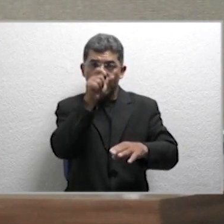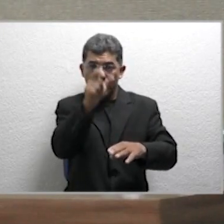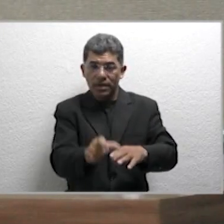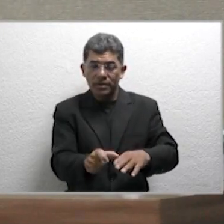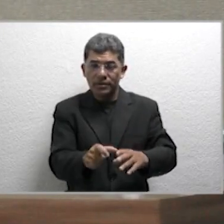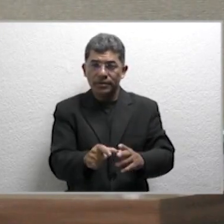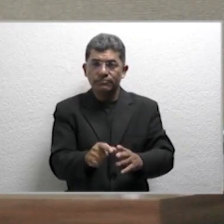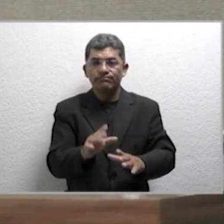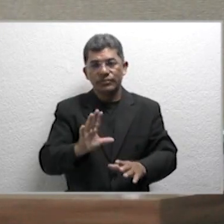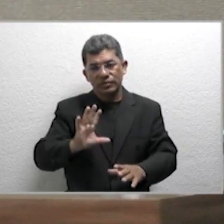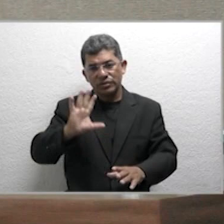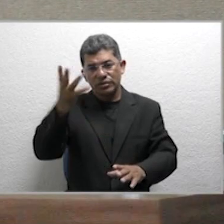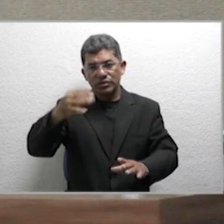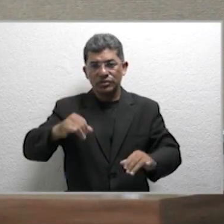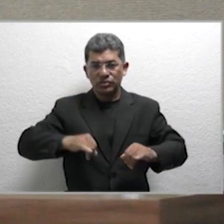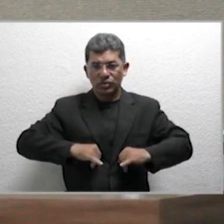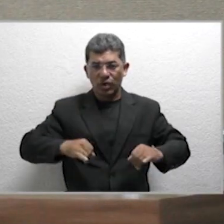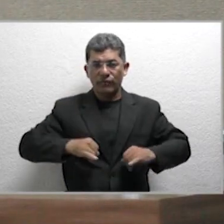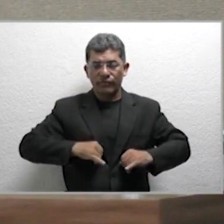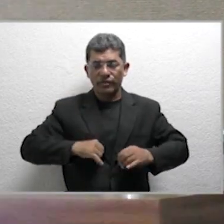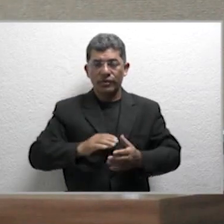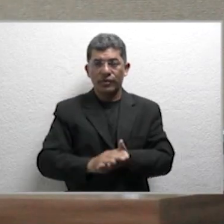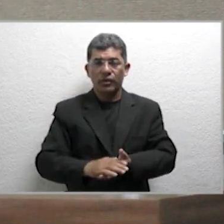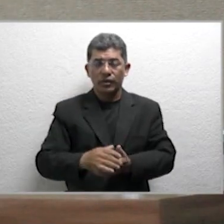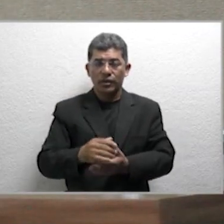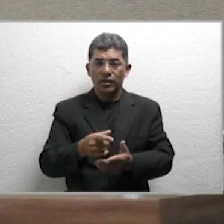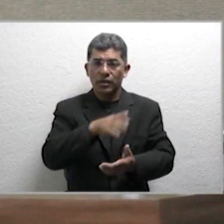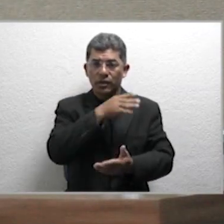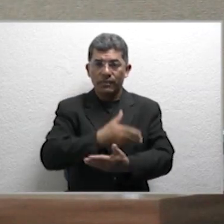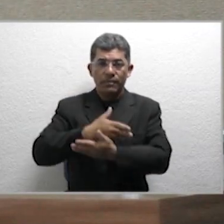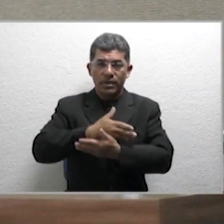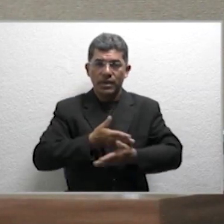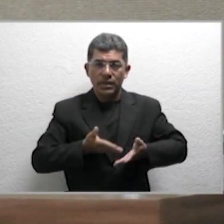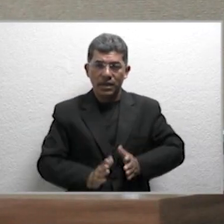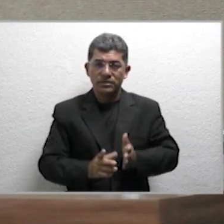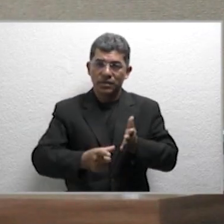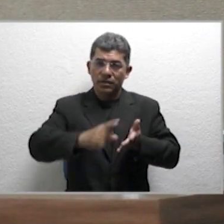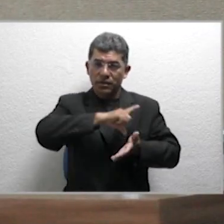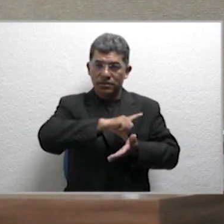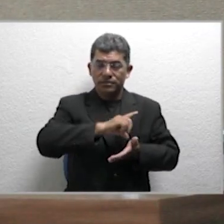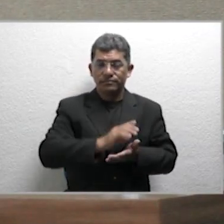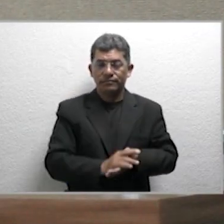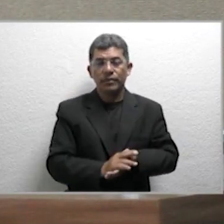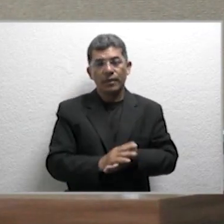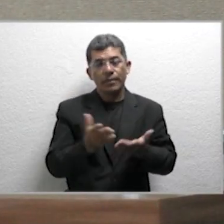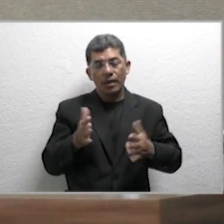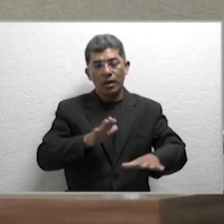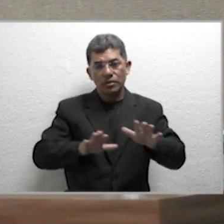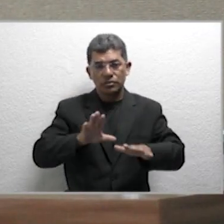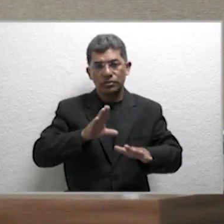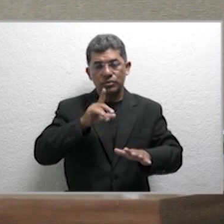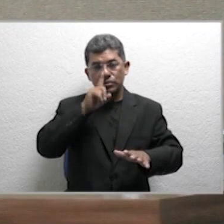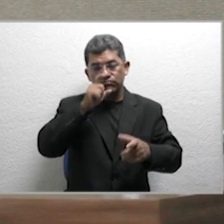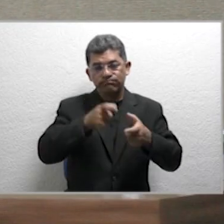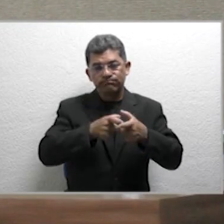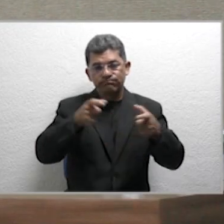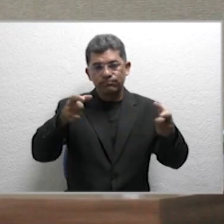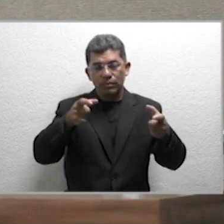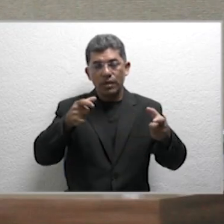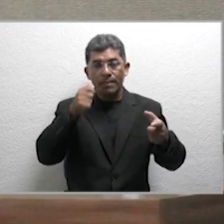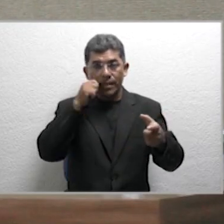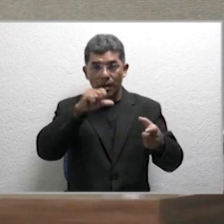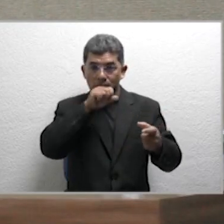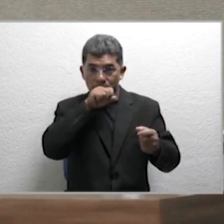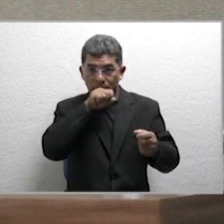acometidas pela prematuridade após a alta hospitalar desses bebês. Então, isso aumenta o vínculo mãe e bebê